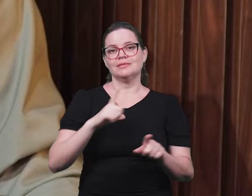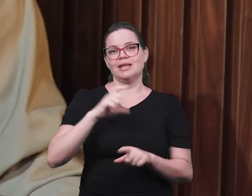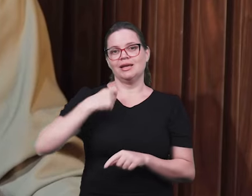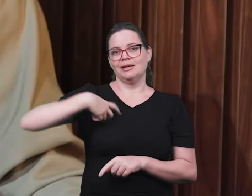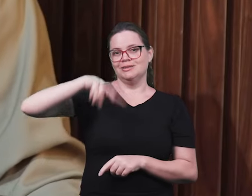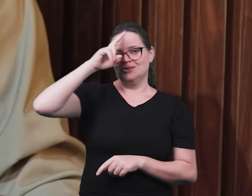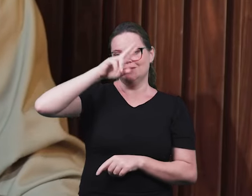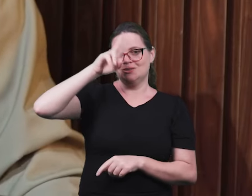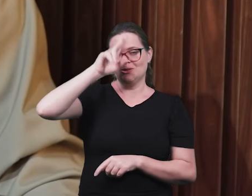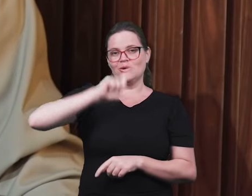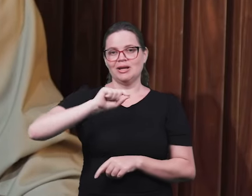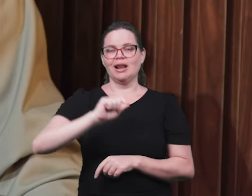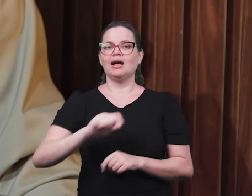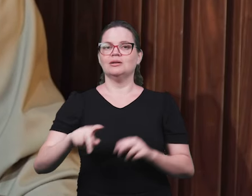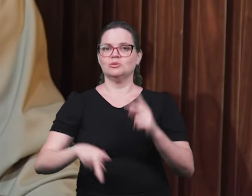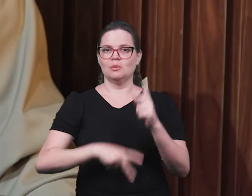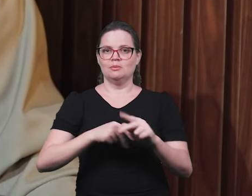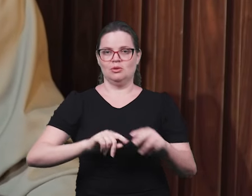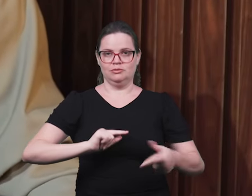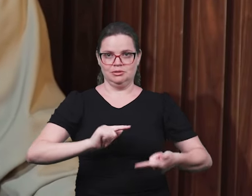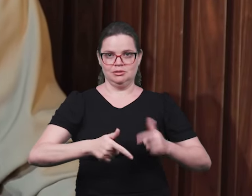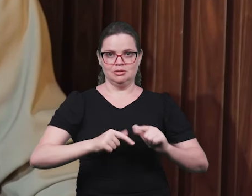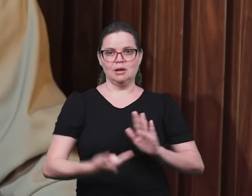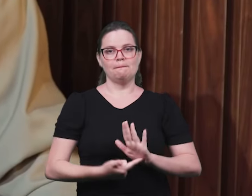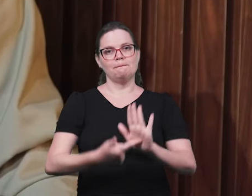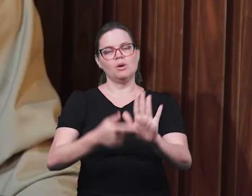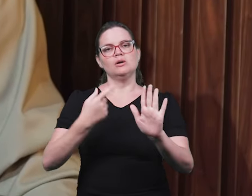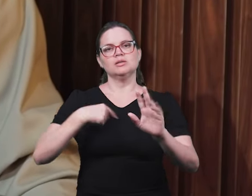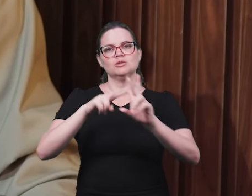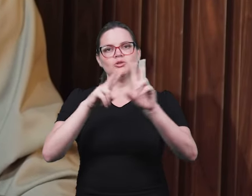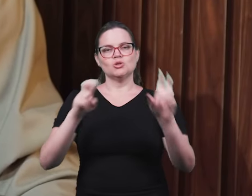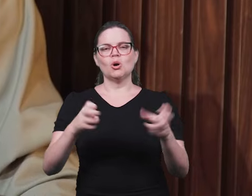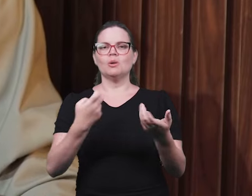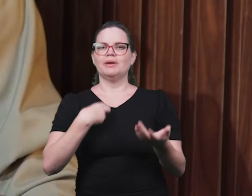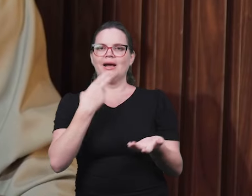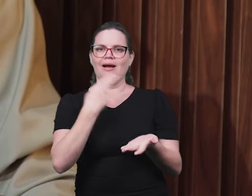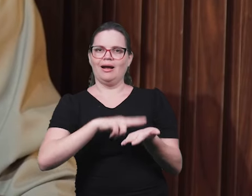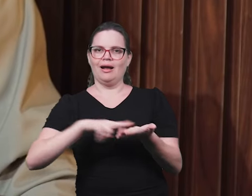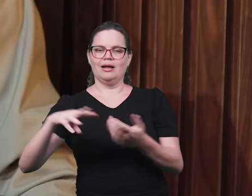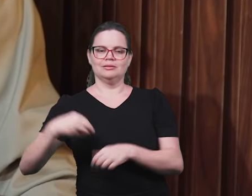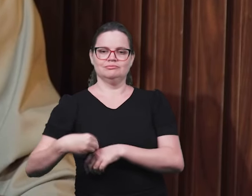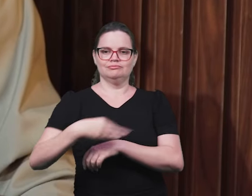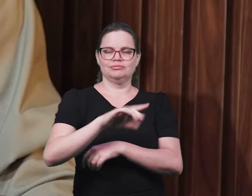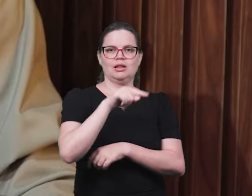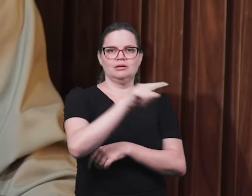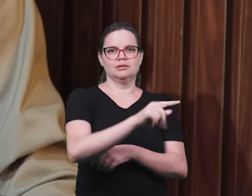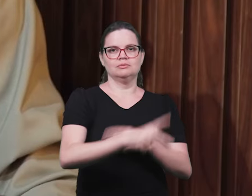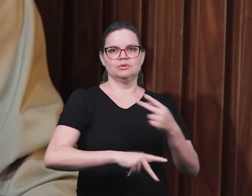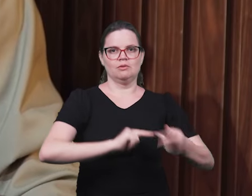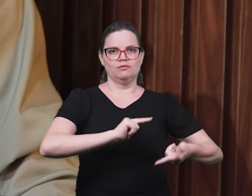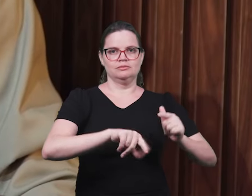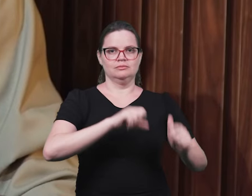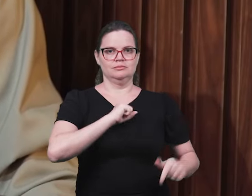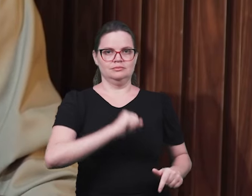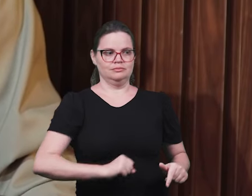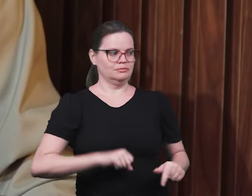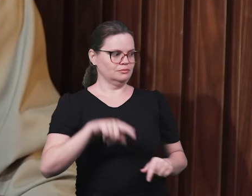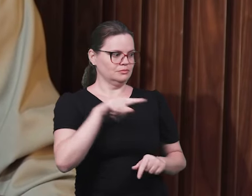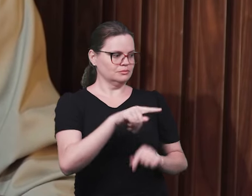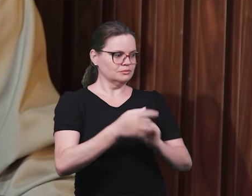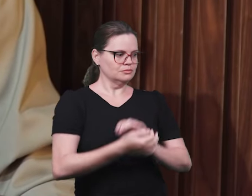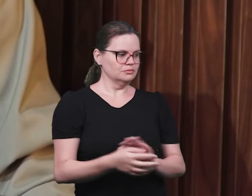exatamente, ele conta a descrição exatamente, inclusive a carta que foi enviada lá para o sacerdote, o